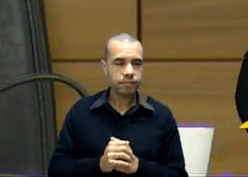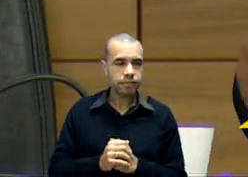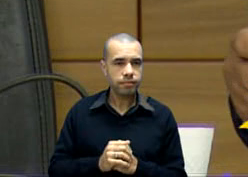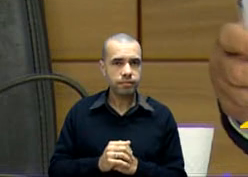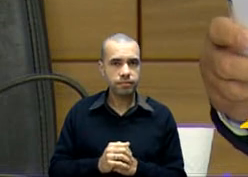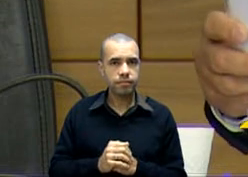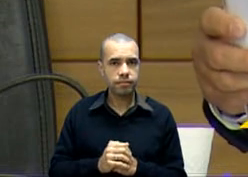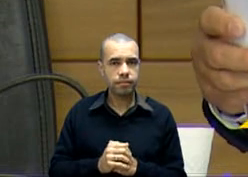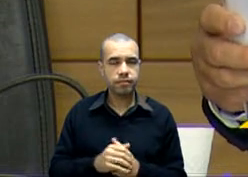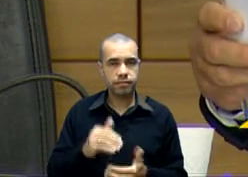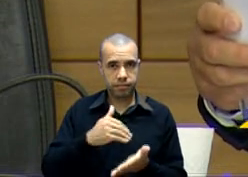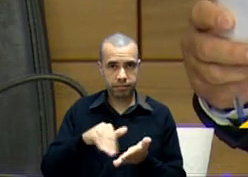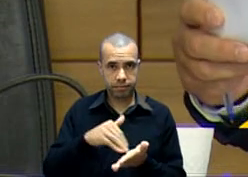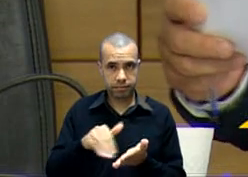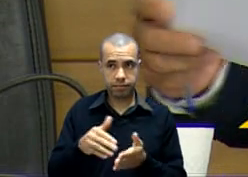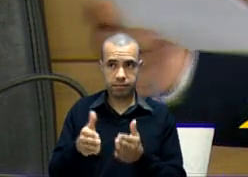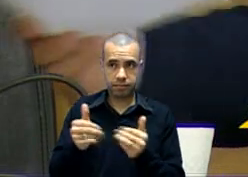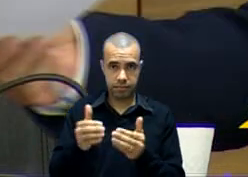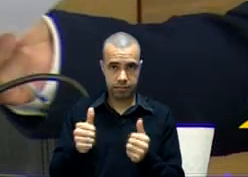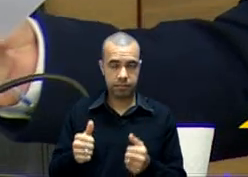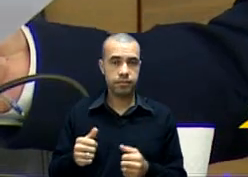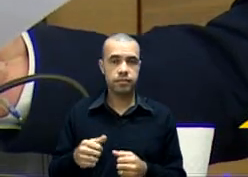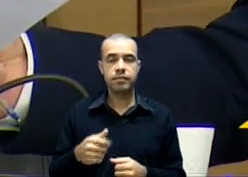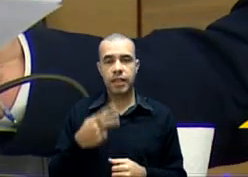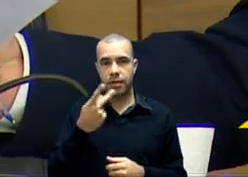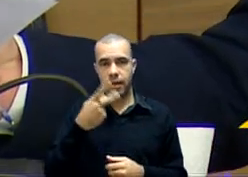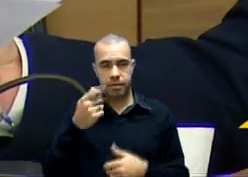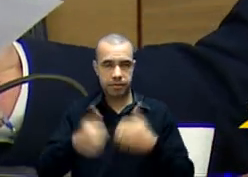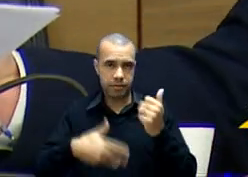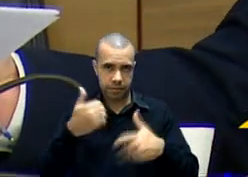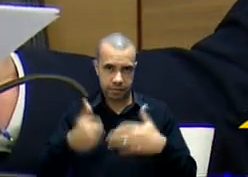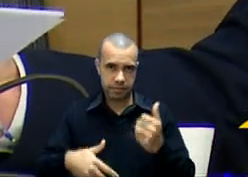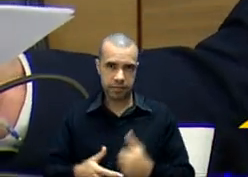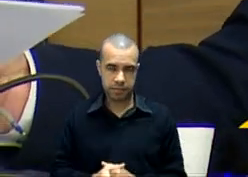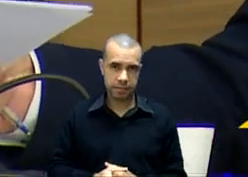Senhor secretário, vamos aos requerimentos verbais.